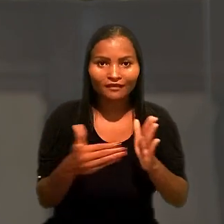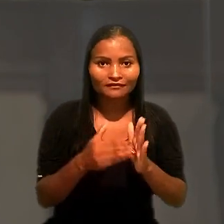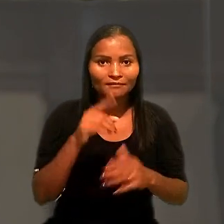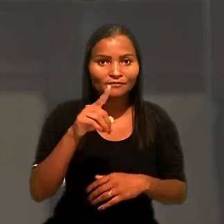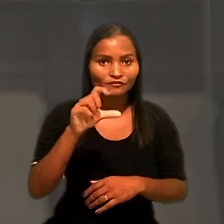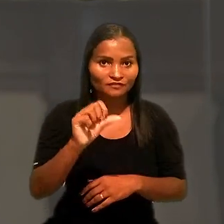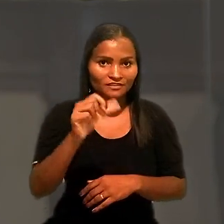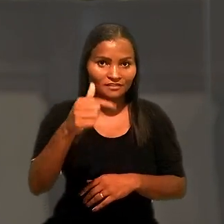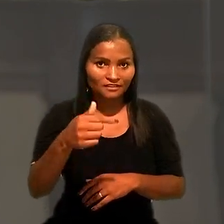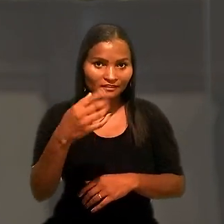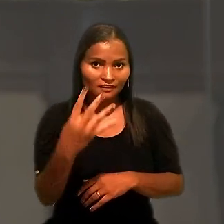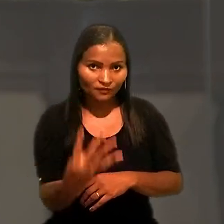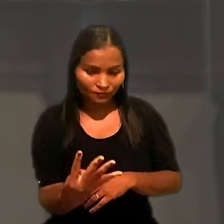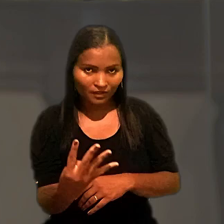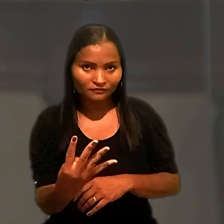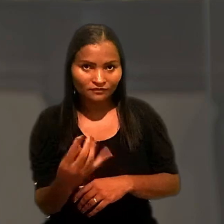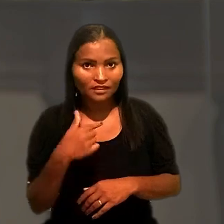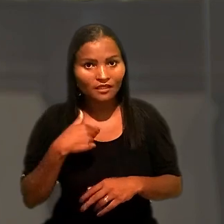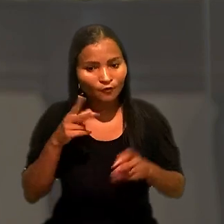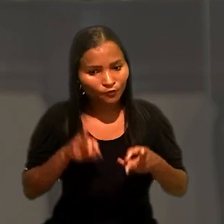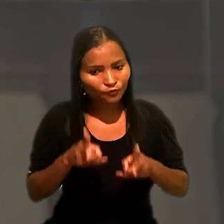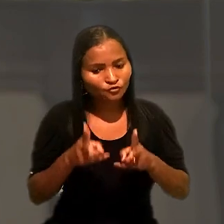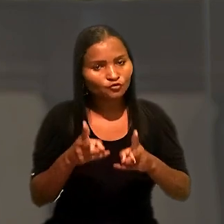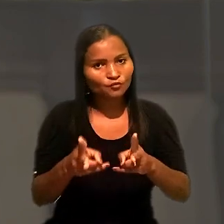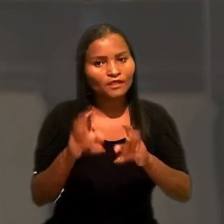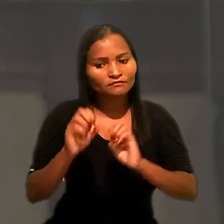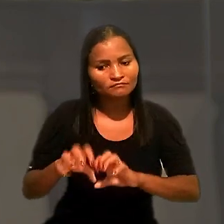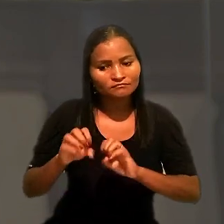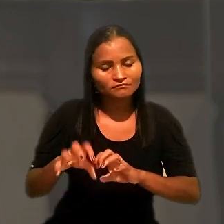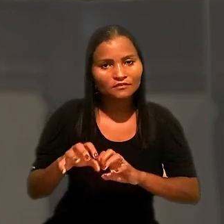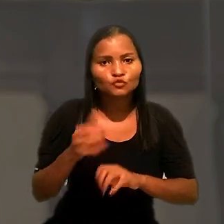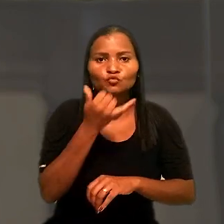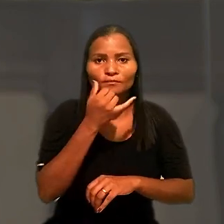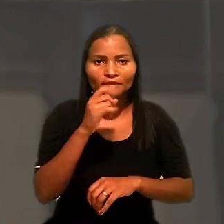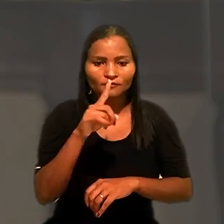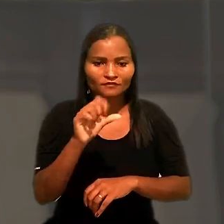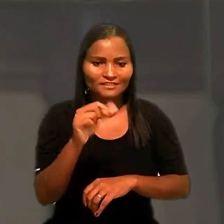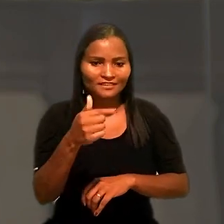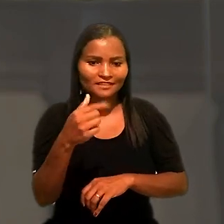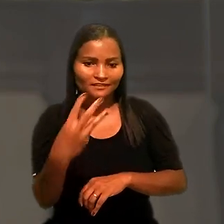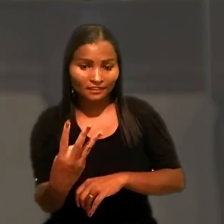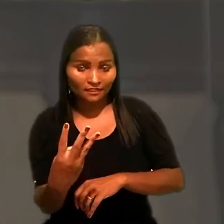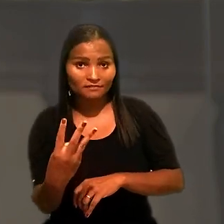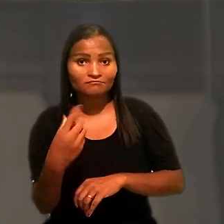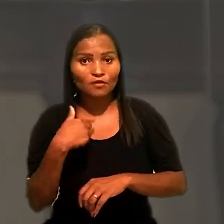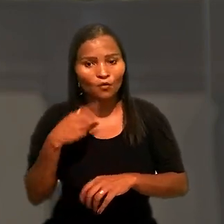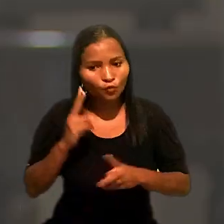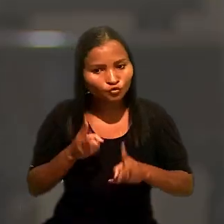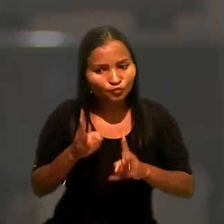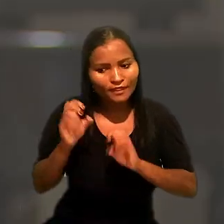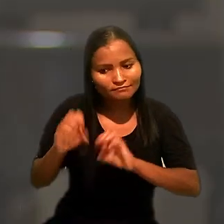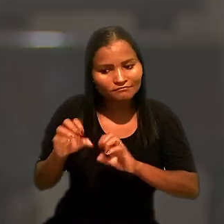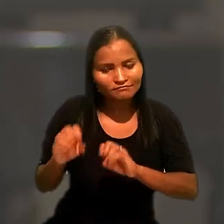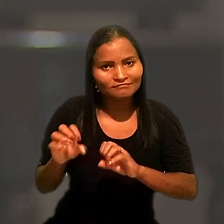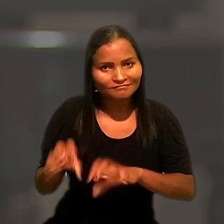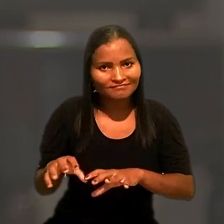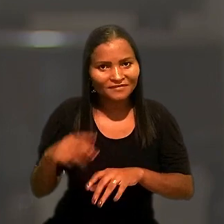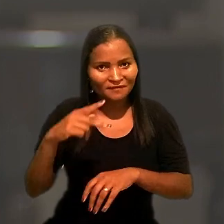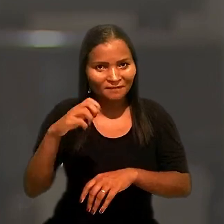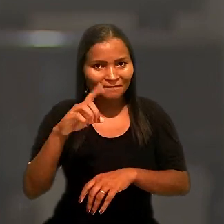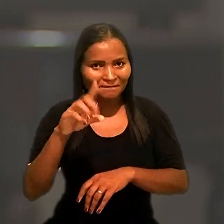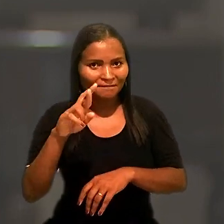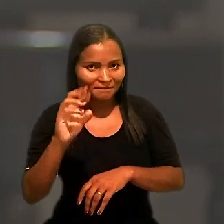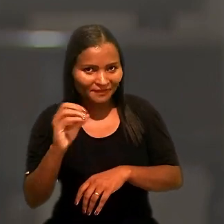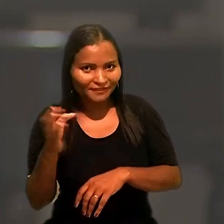até 1974, eu continuei dando aula em 73, continuei dando aula em Pedro Leopoldo. Em